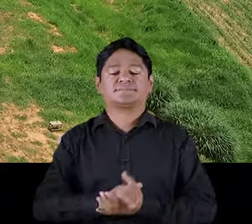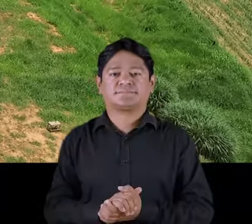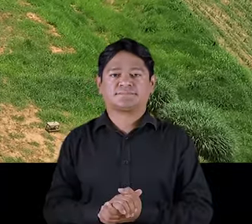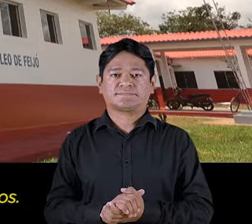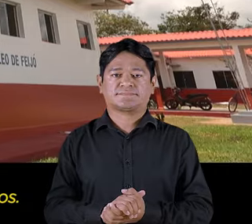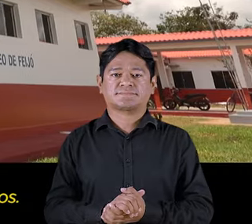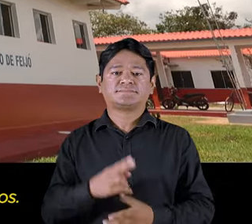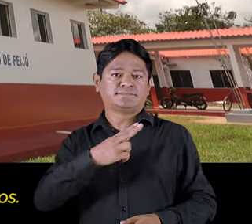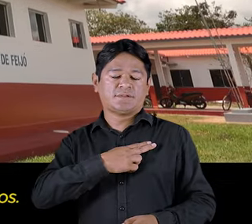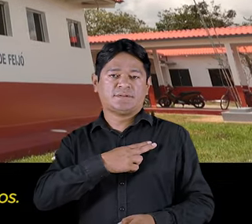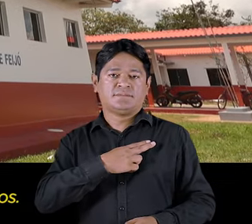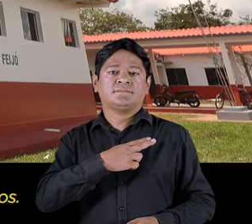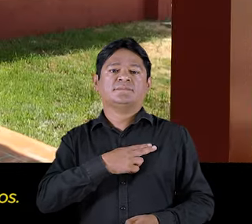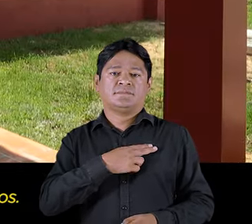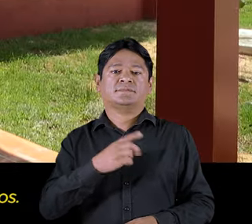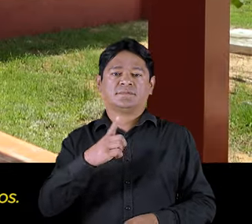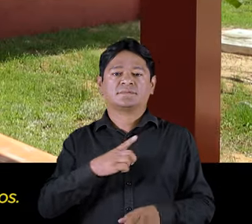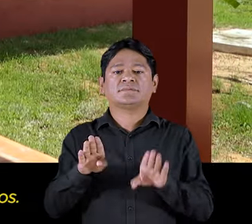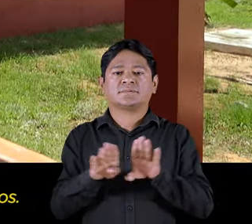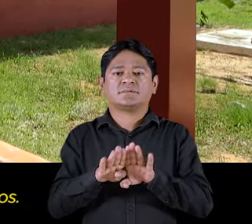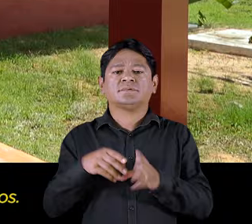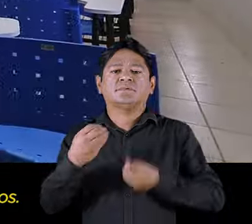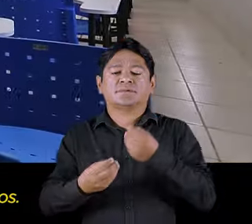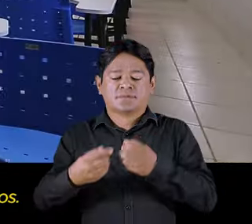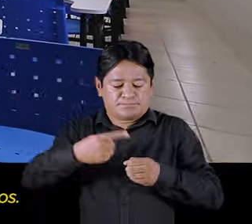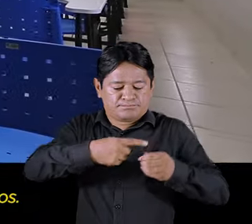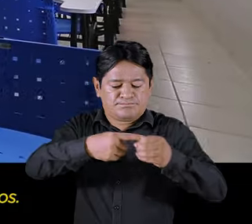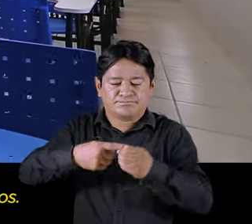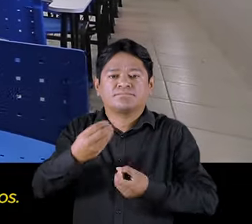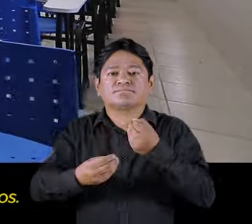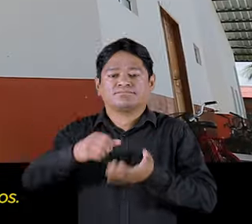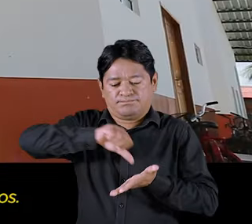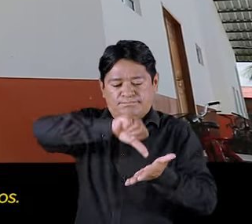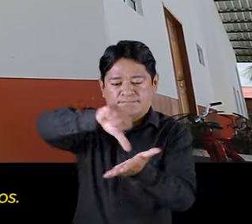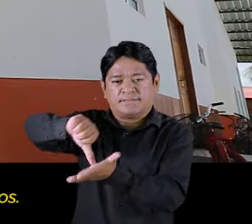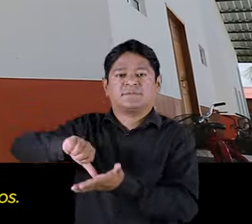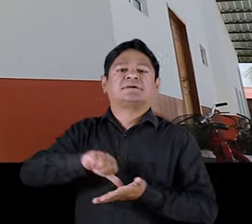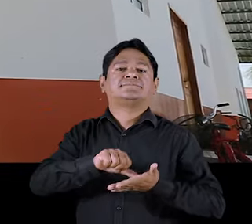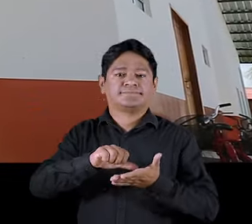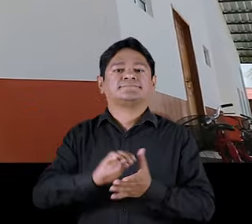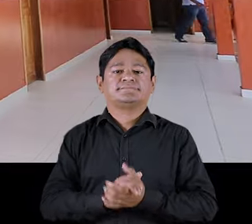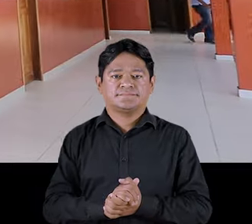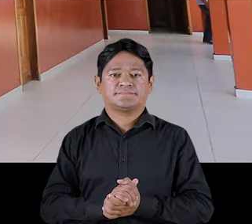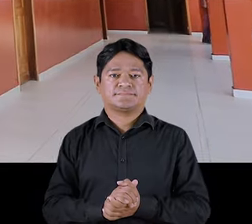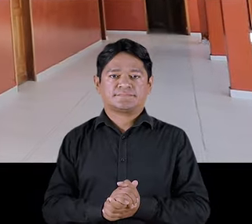de Brasileia. A UFAC também está presente no interior do estado, atuando através de seus núcleos.